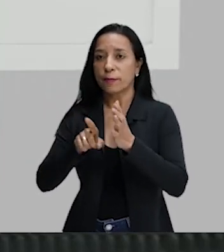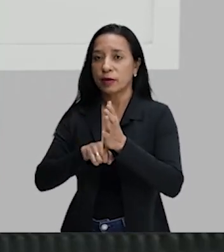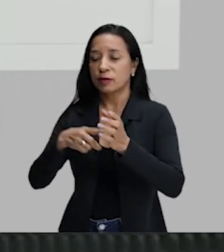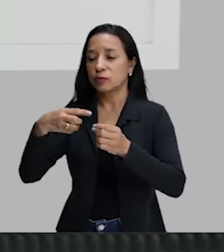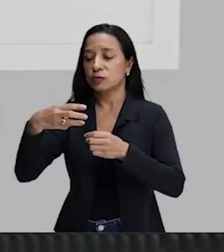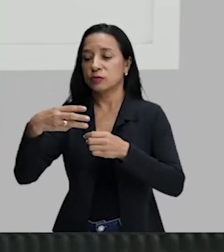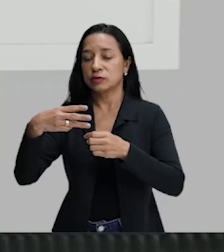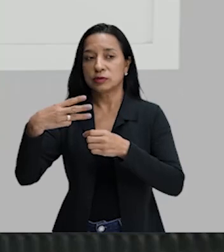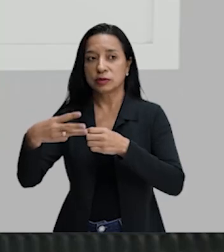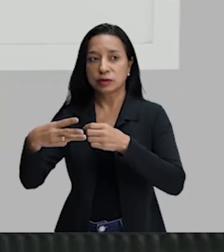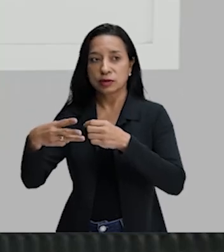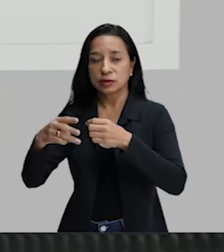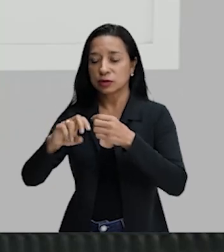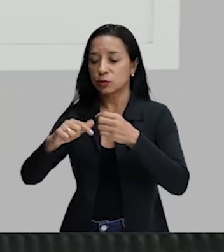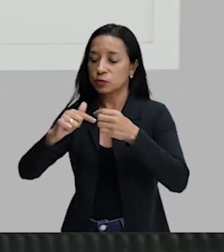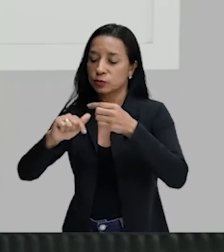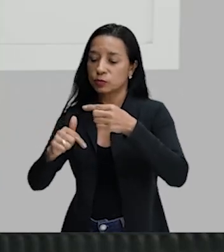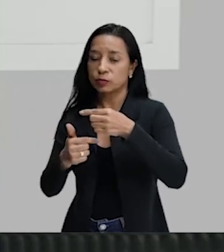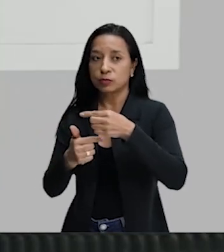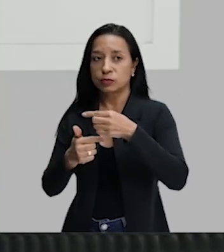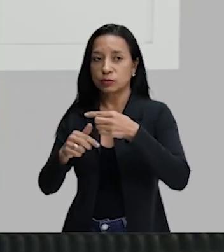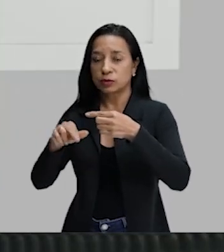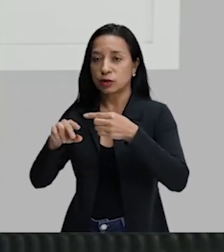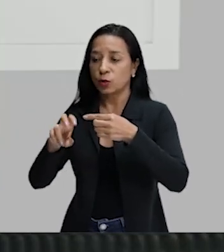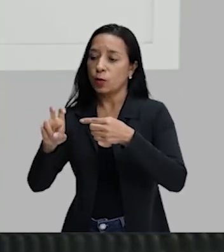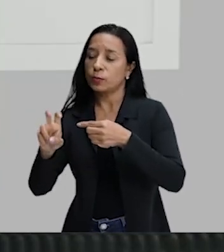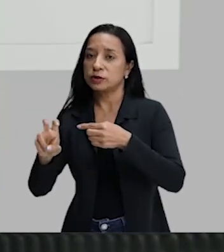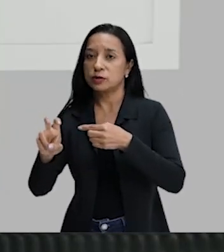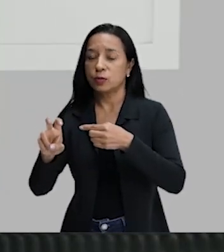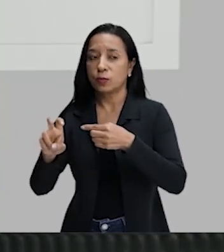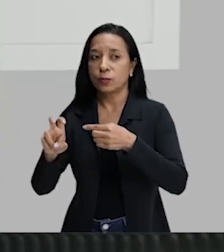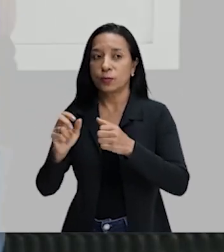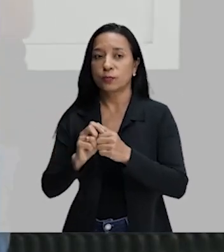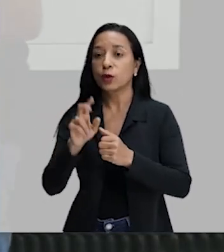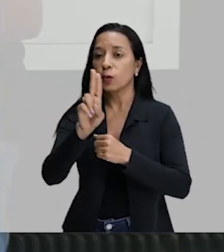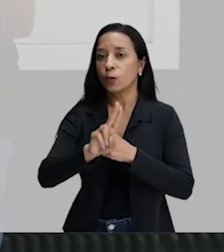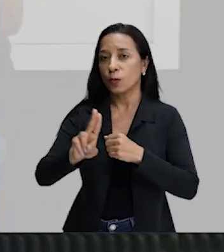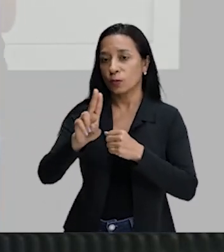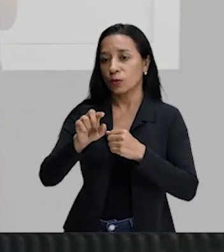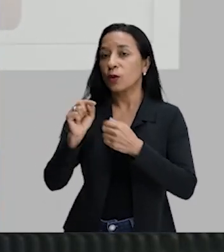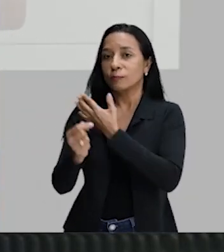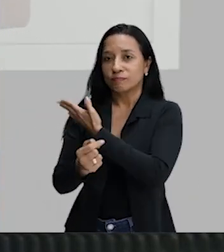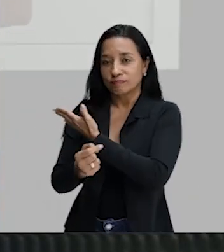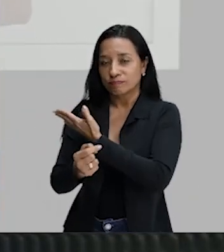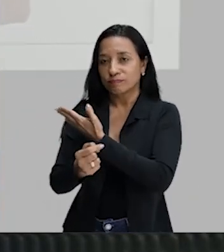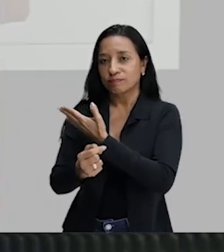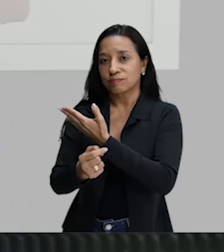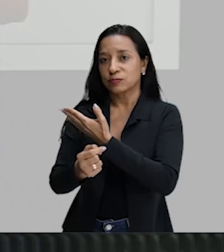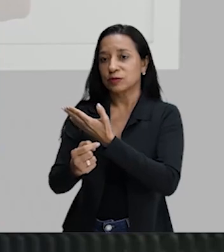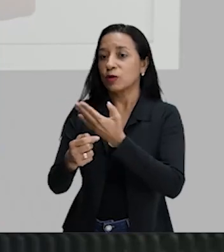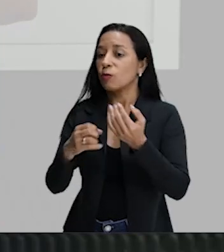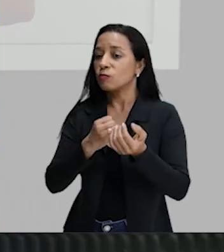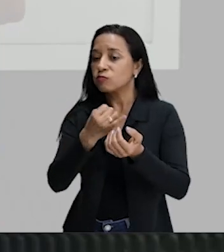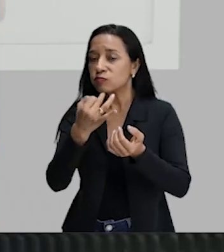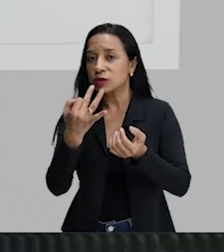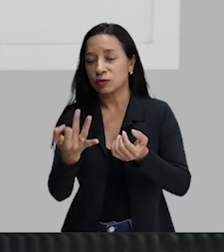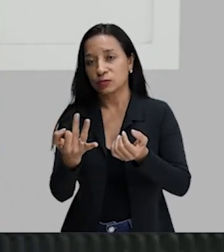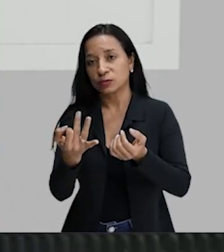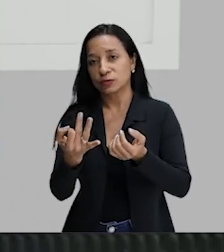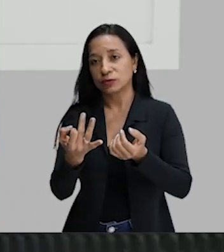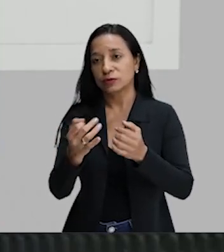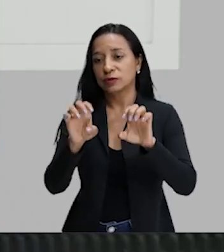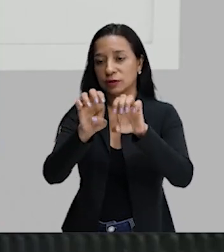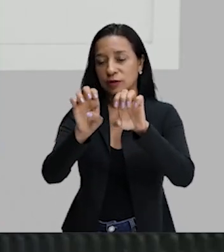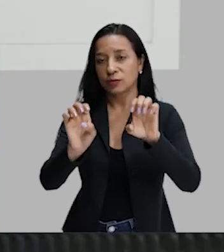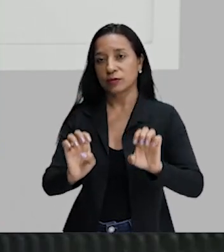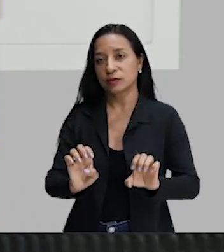são as raízes da sua equação. Tá? E a gente vai usar essas raízes aqui para escrever esse polinômio dessa forma